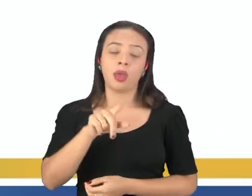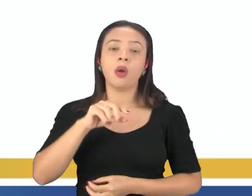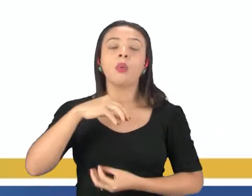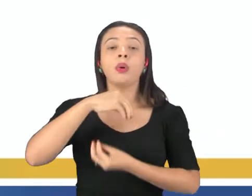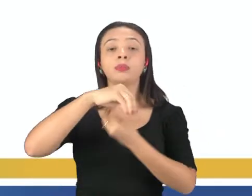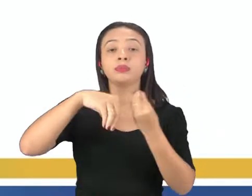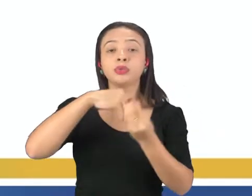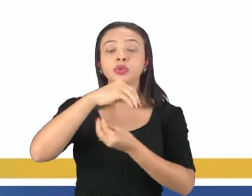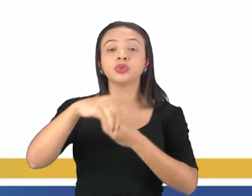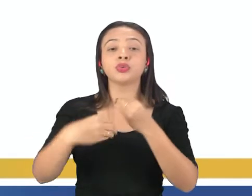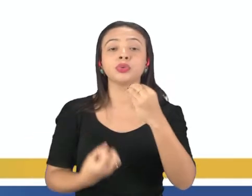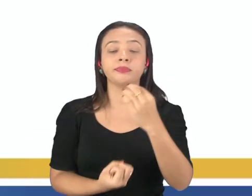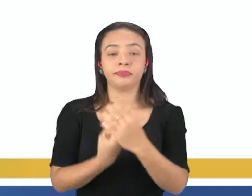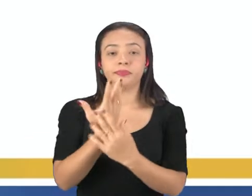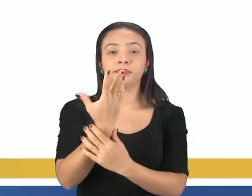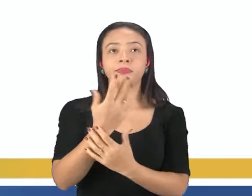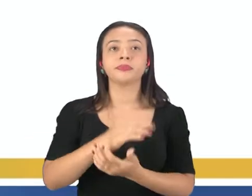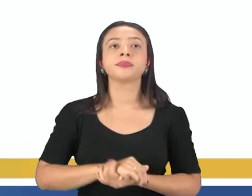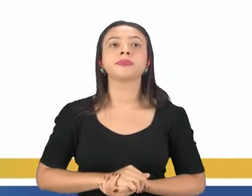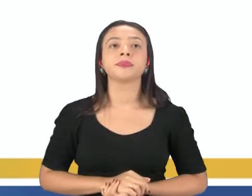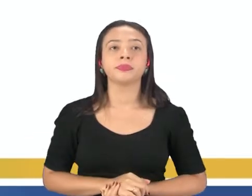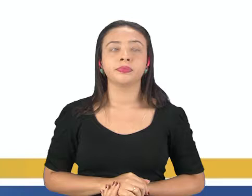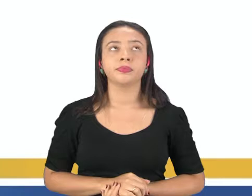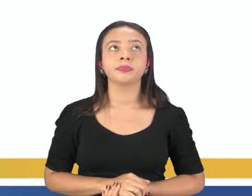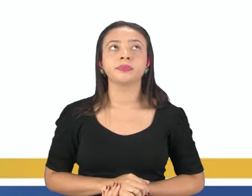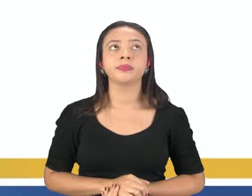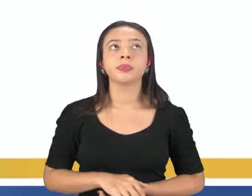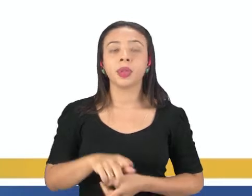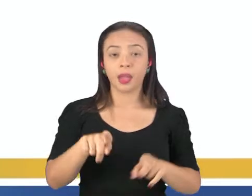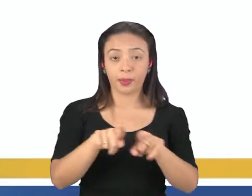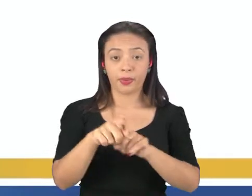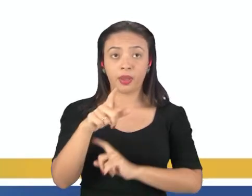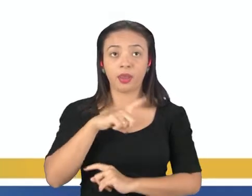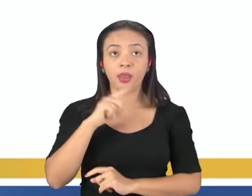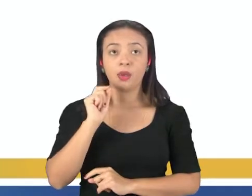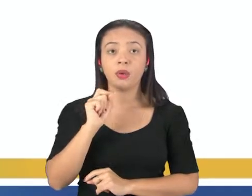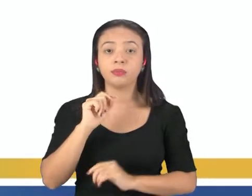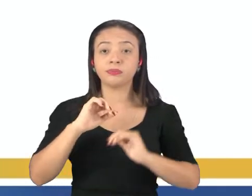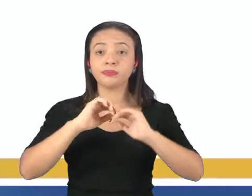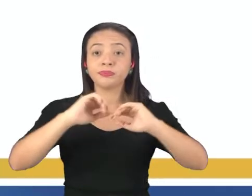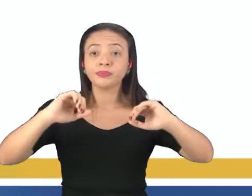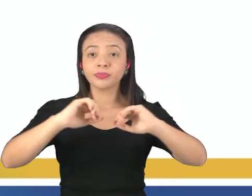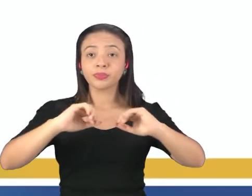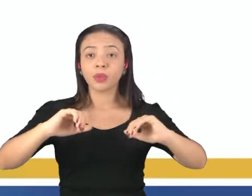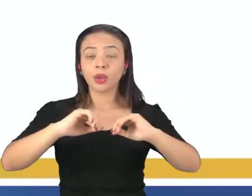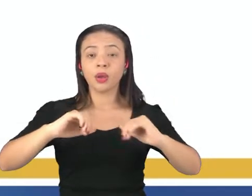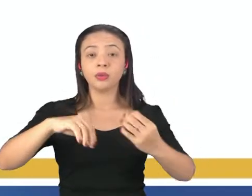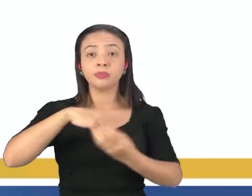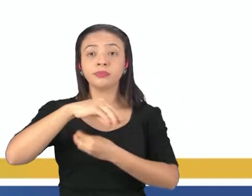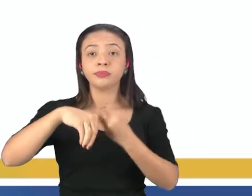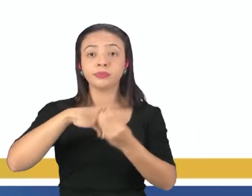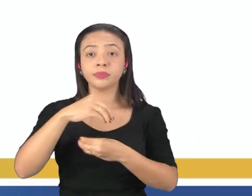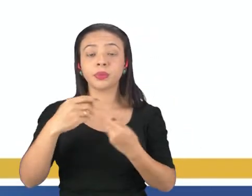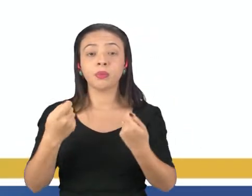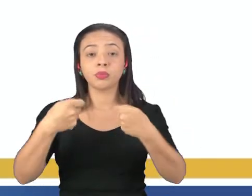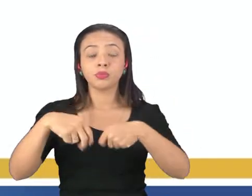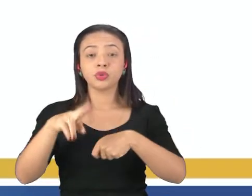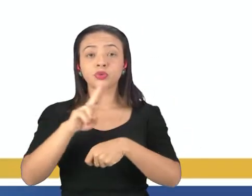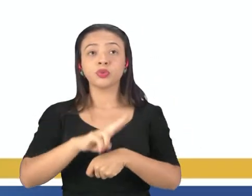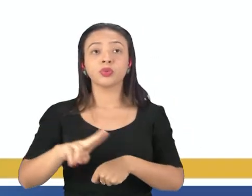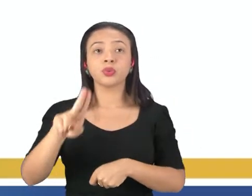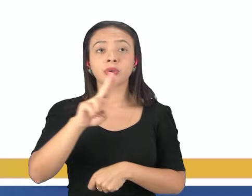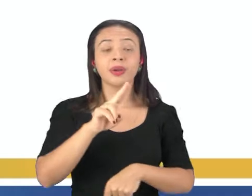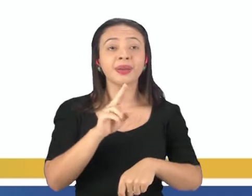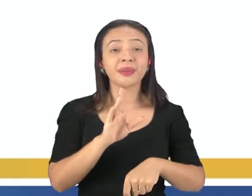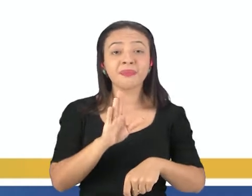uma mistura heterogênea. E aí nós temos um processo de separação de misturas, que nós vamos utilizar aquele que